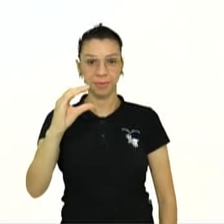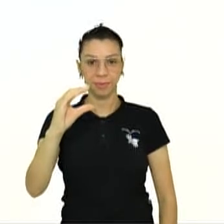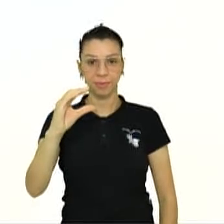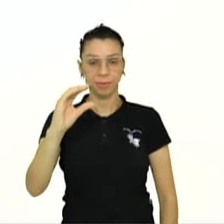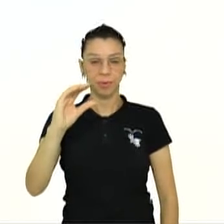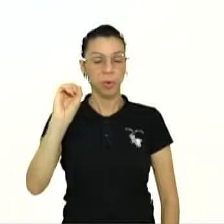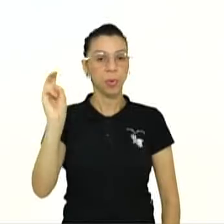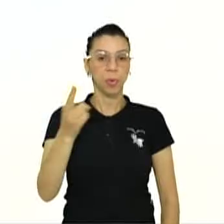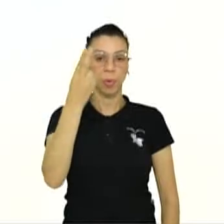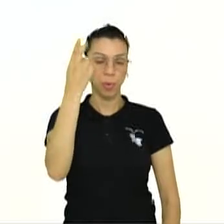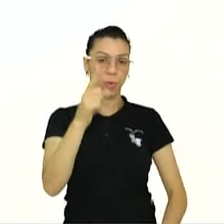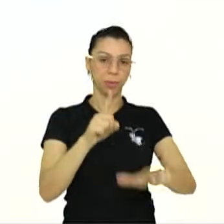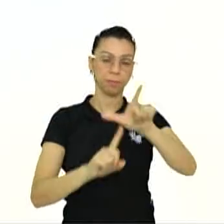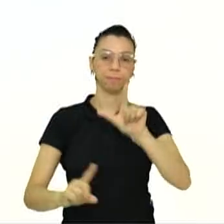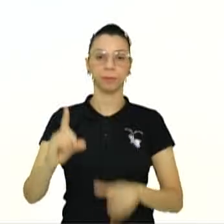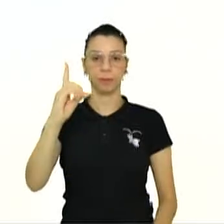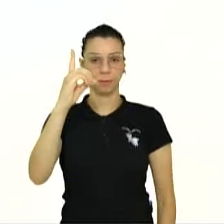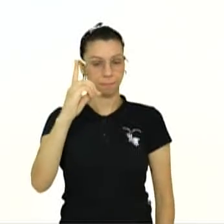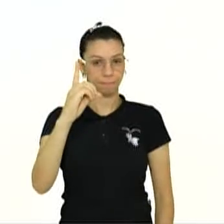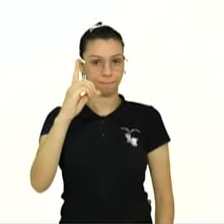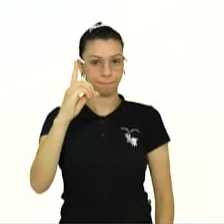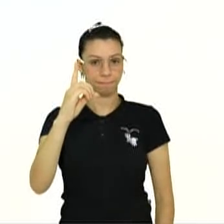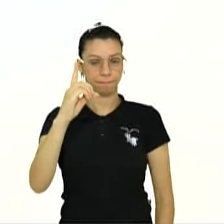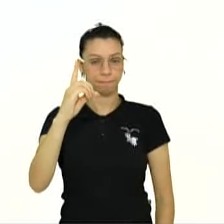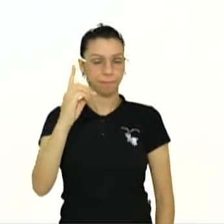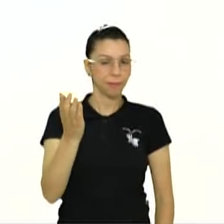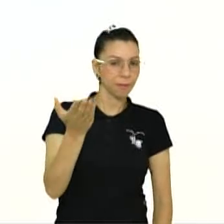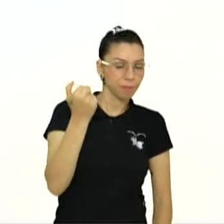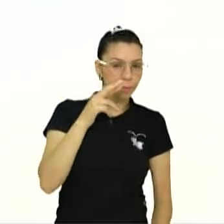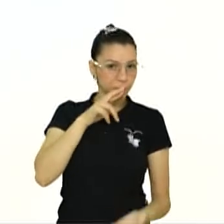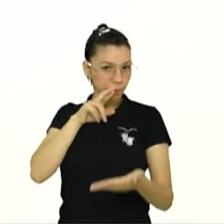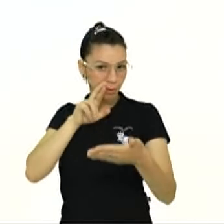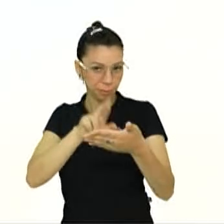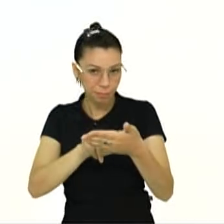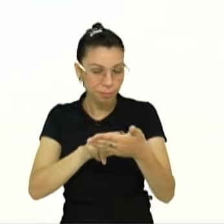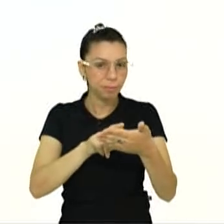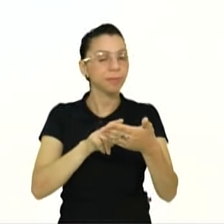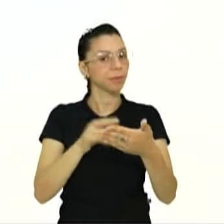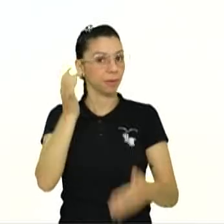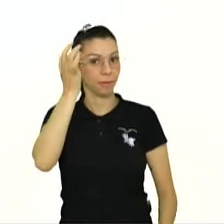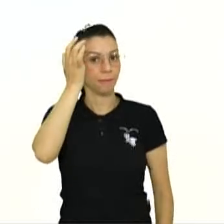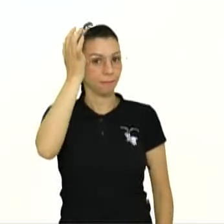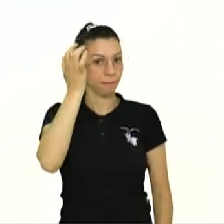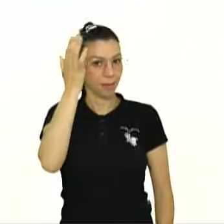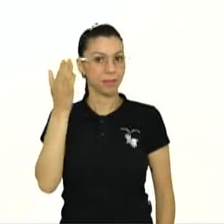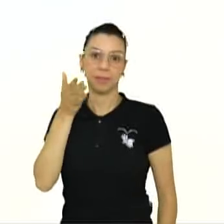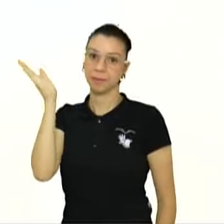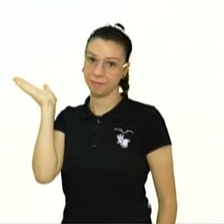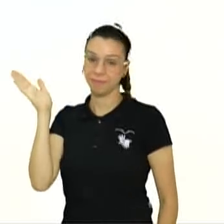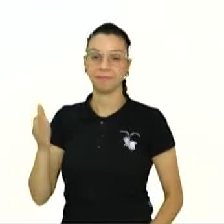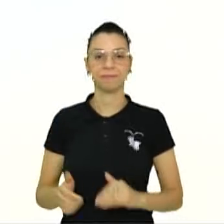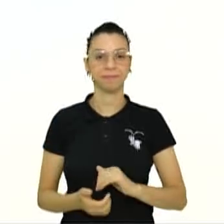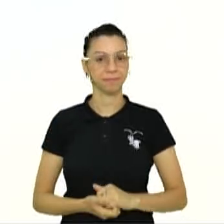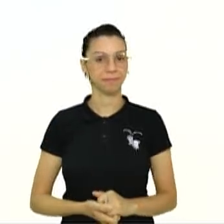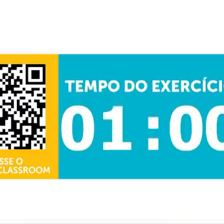Odori? Ou lanterna de LED? Vamos lá responder, que está bem fácil essa questão.